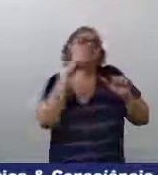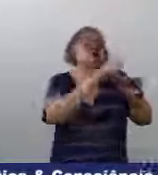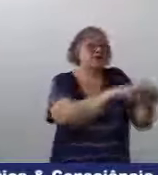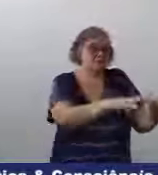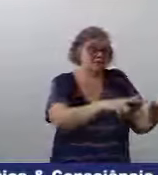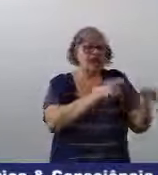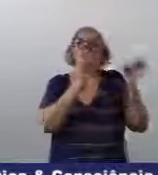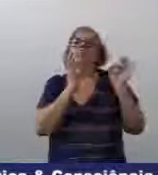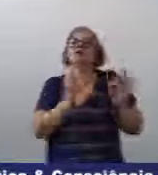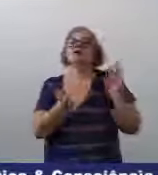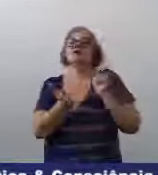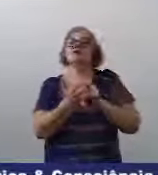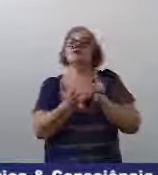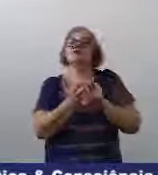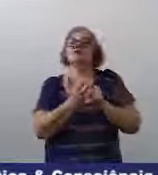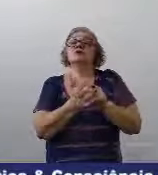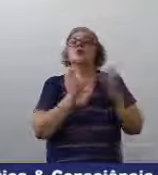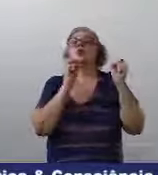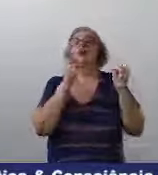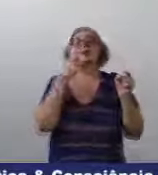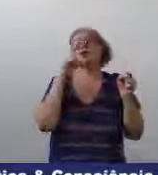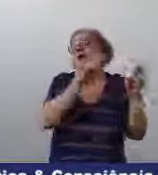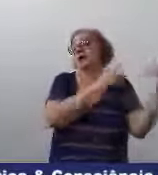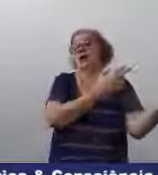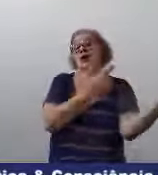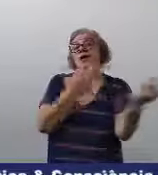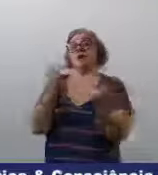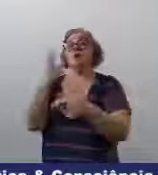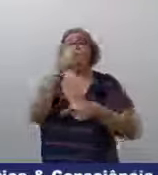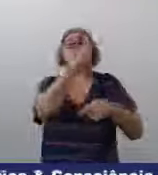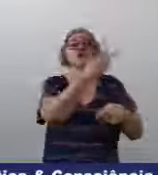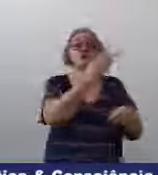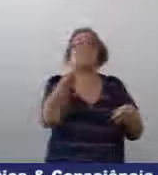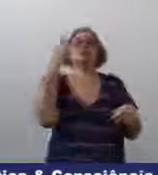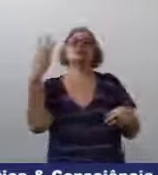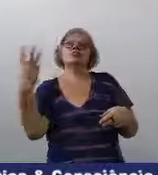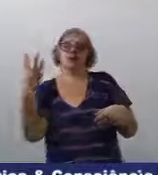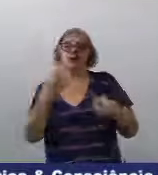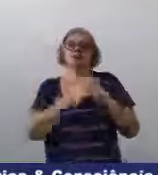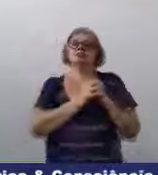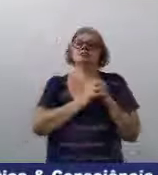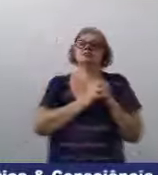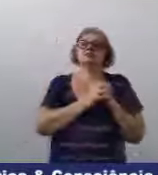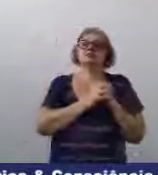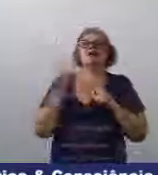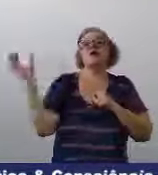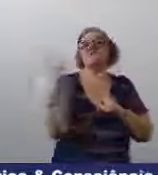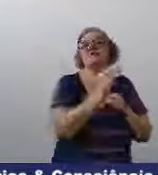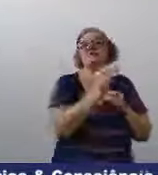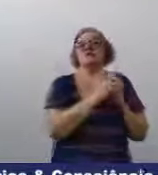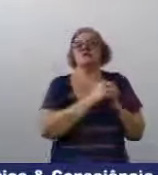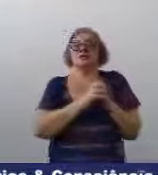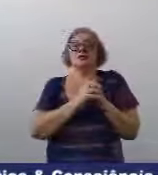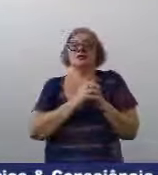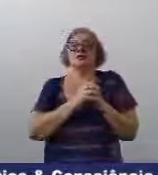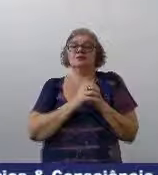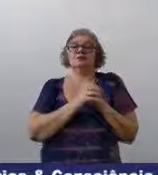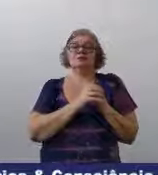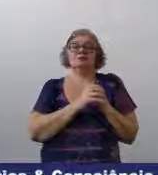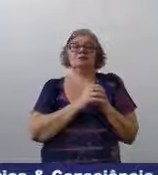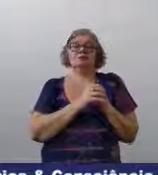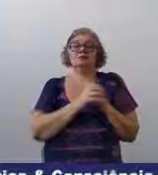seria completamente visível o resultado. Como dois trens, não é? Que se representou na figura anterior, o efeito